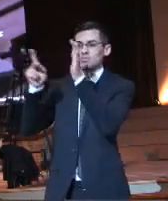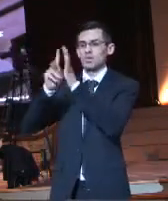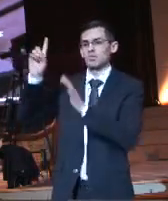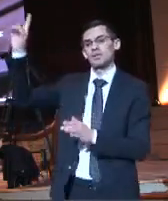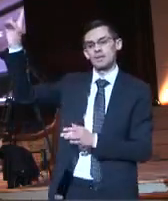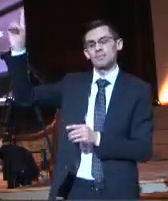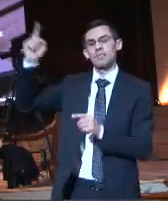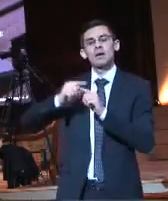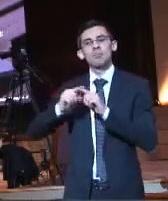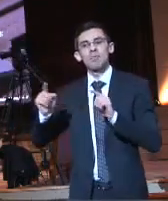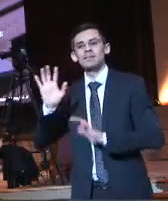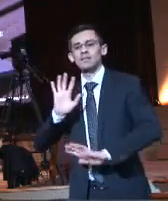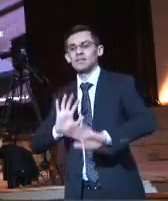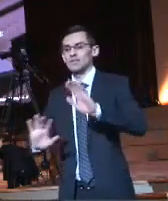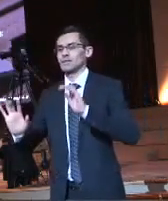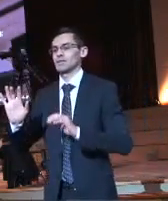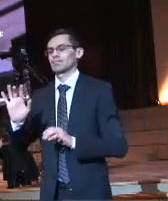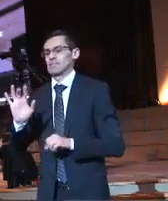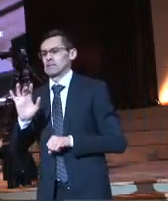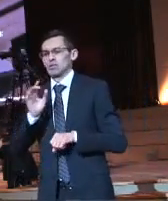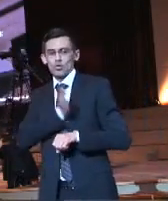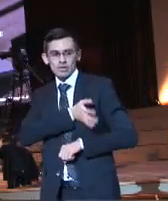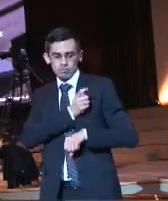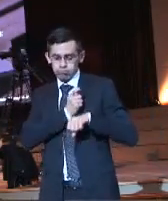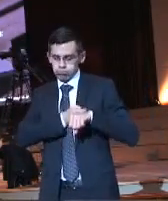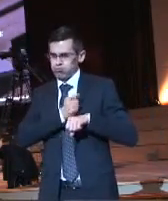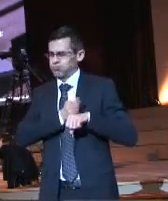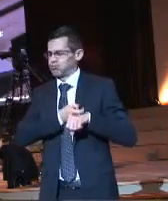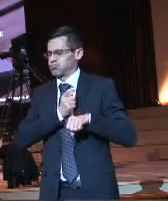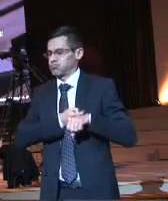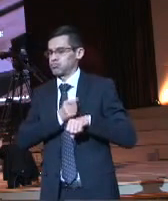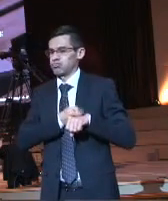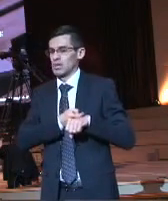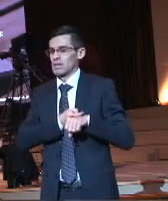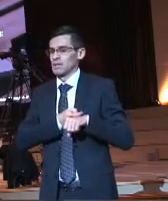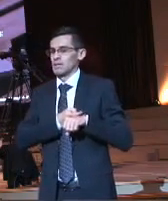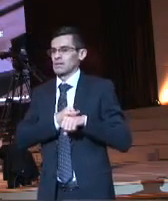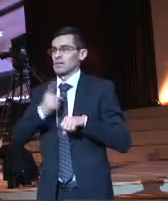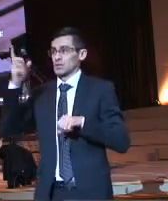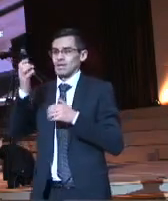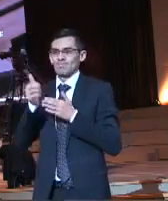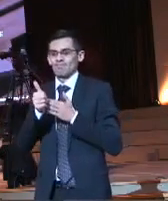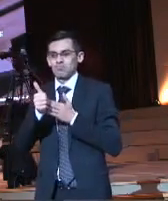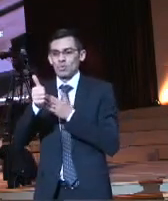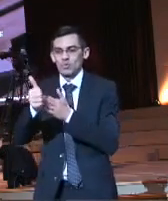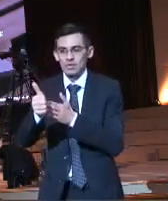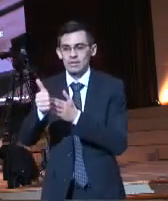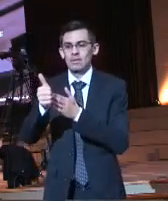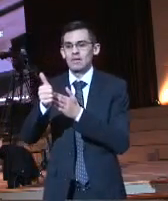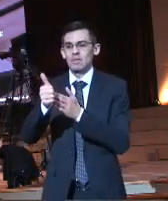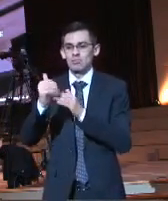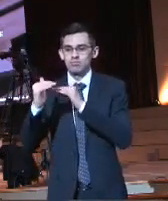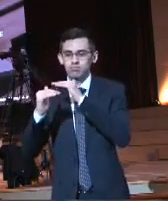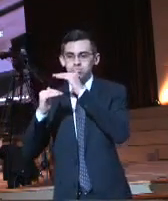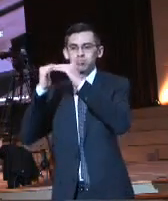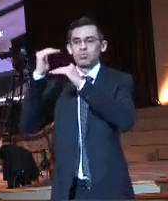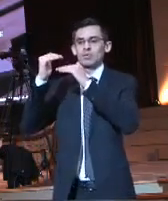Agora, se você é duro, que você não deixa Ele te levar a um passo acima, como Ele lhe